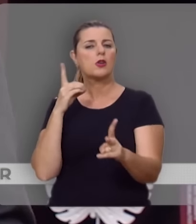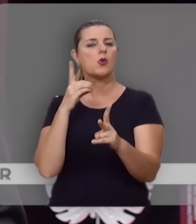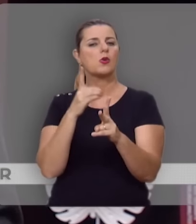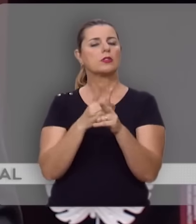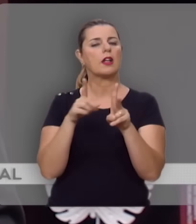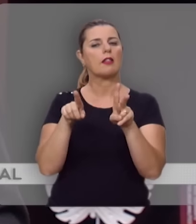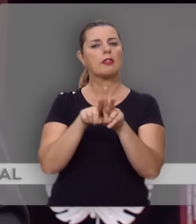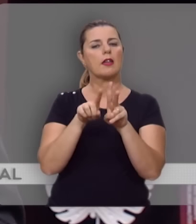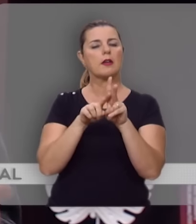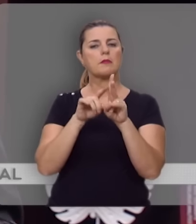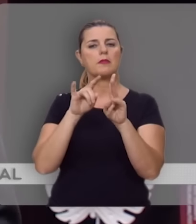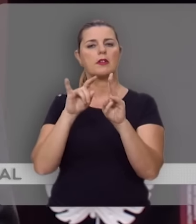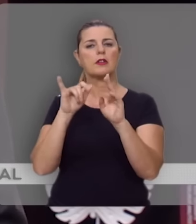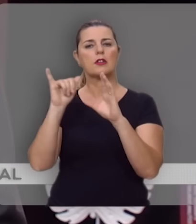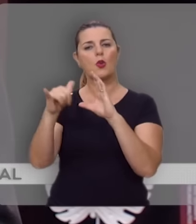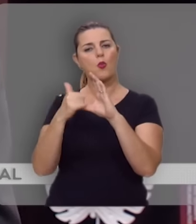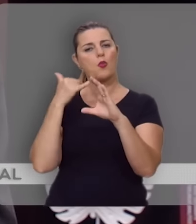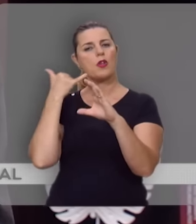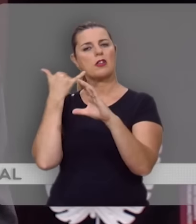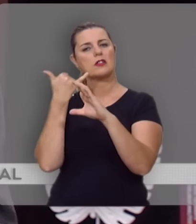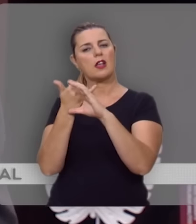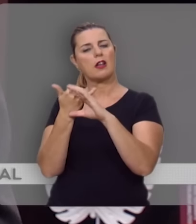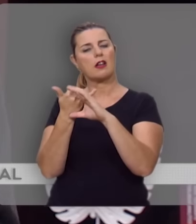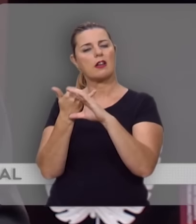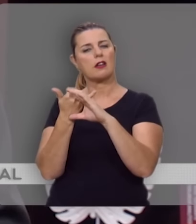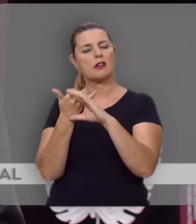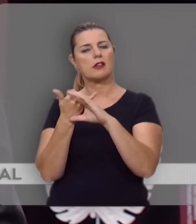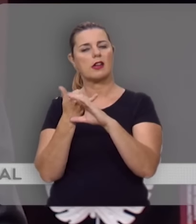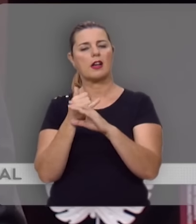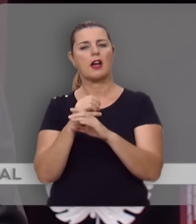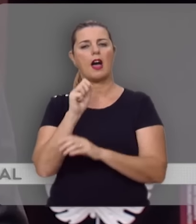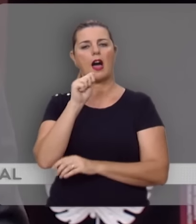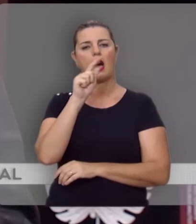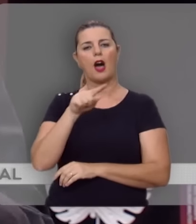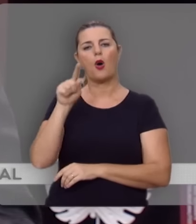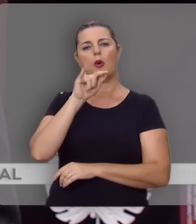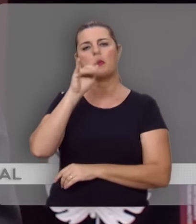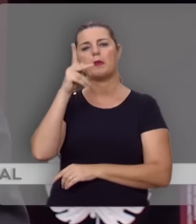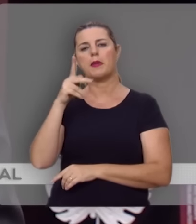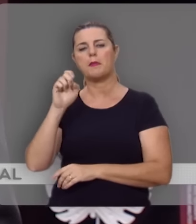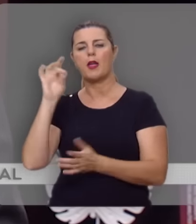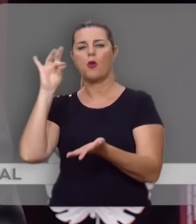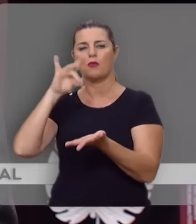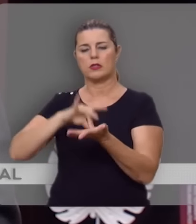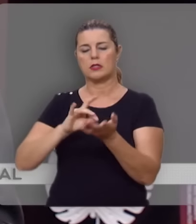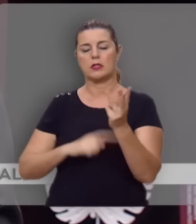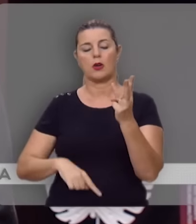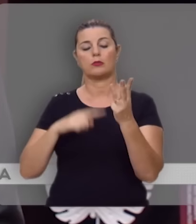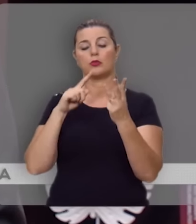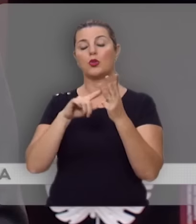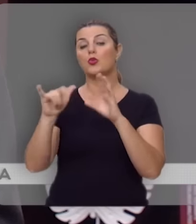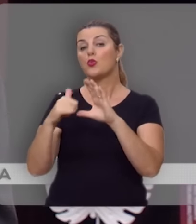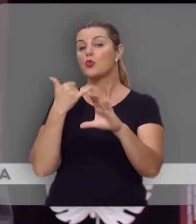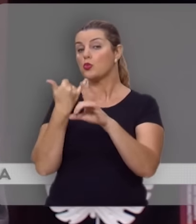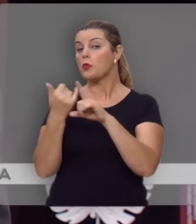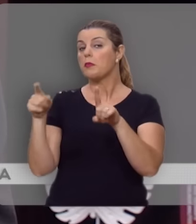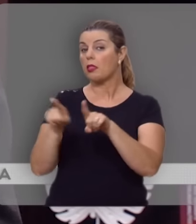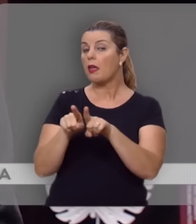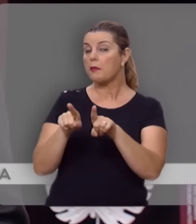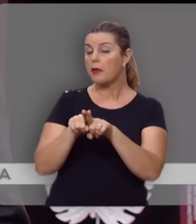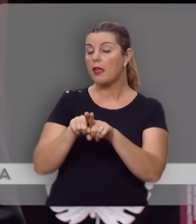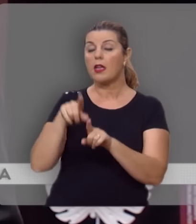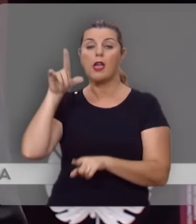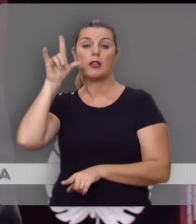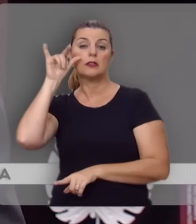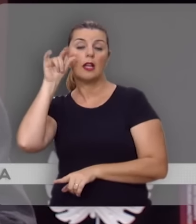facebook.com/ipb.org.br, também no Twitter, no Instagram, no @IPBOficial. Nos procure também no YouTube, nós temos o nosso